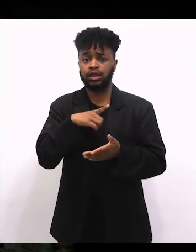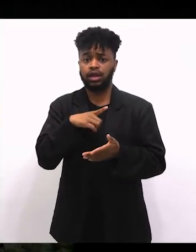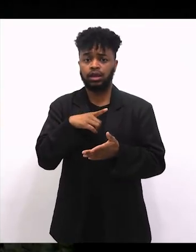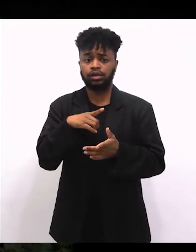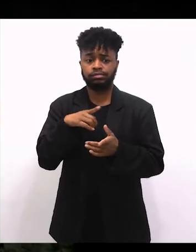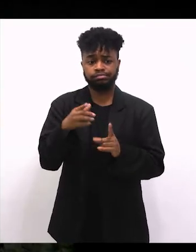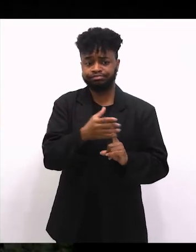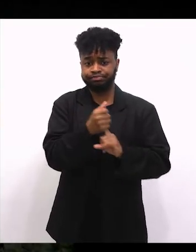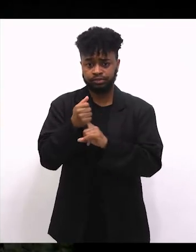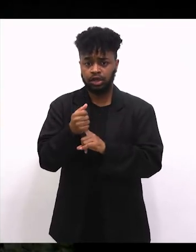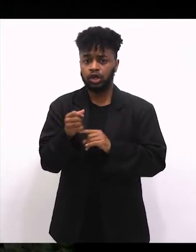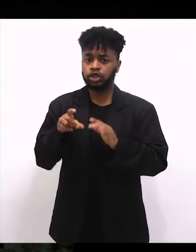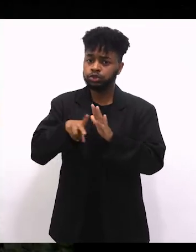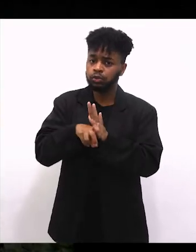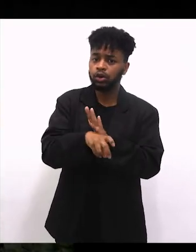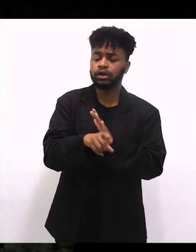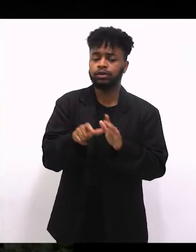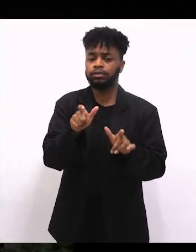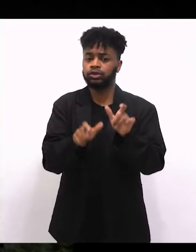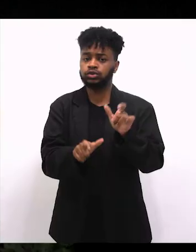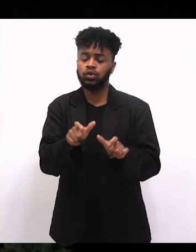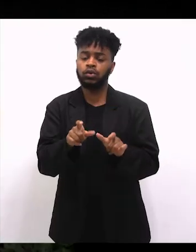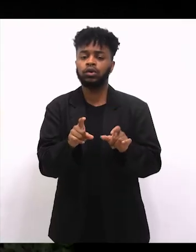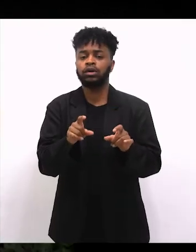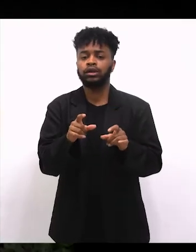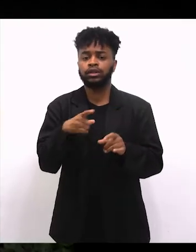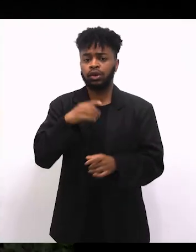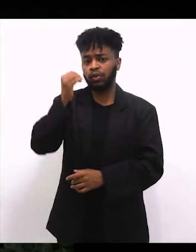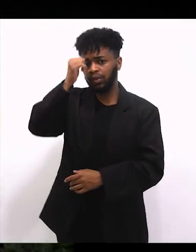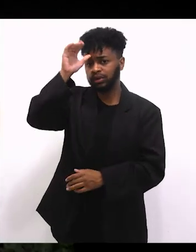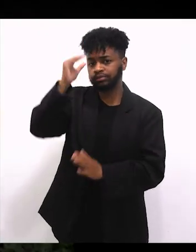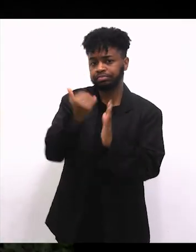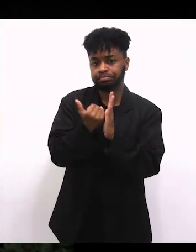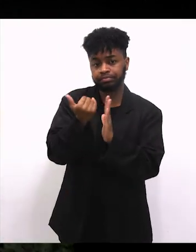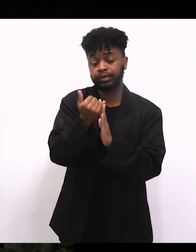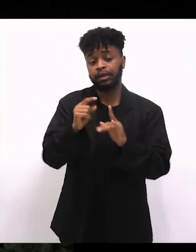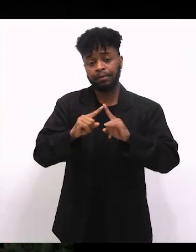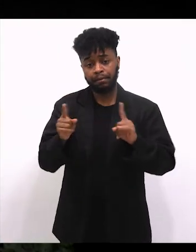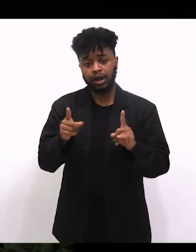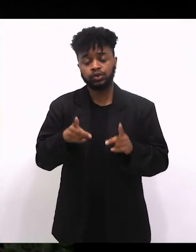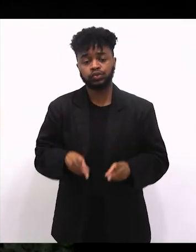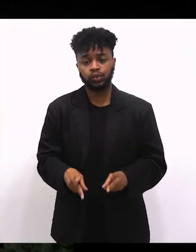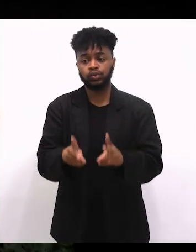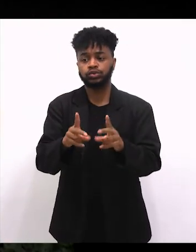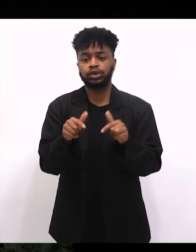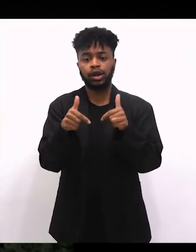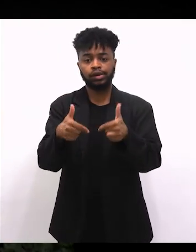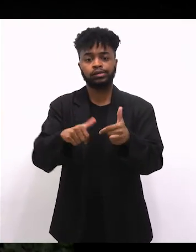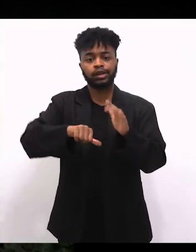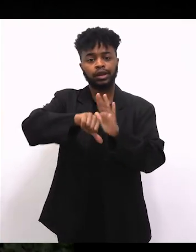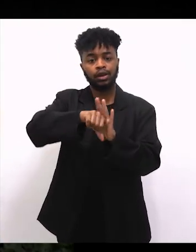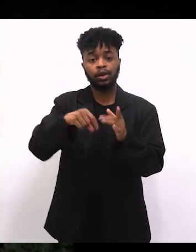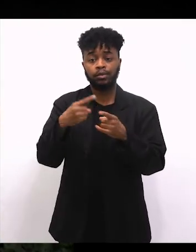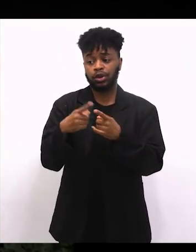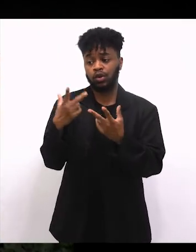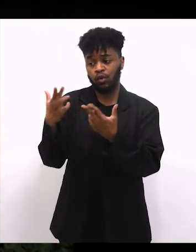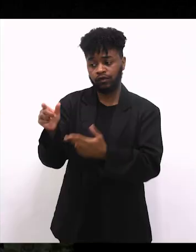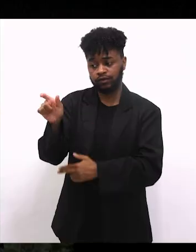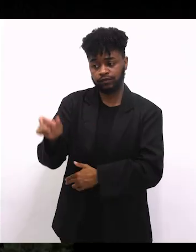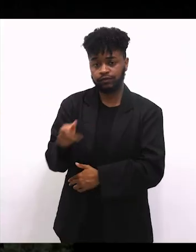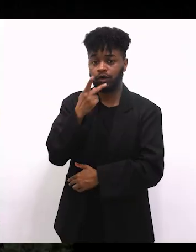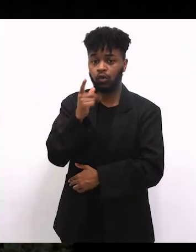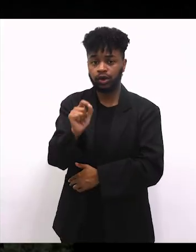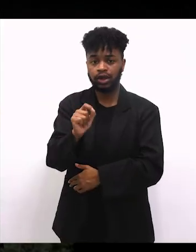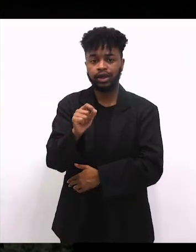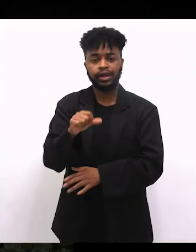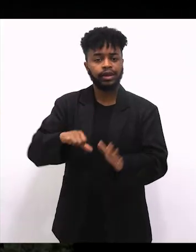índice de conhecimento e mesmo assim cometendo aí o tráfico de pessoas, porque, como você disse